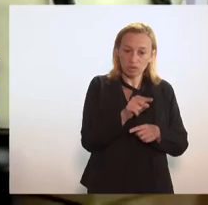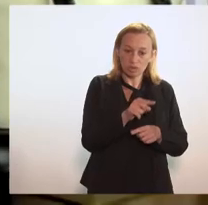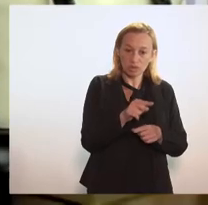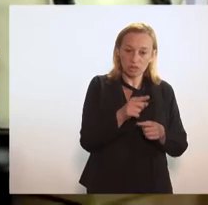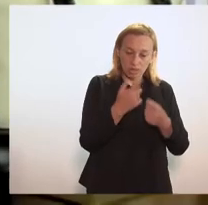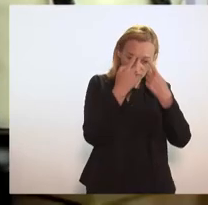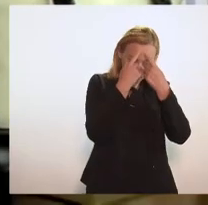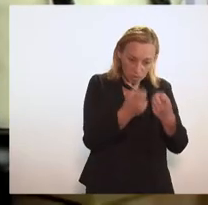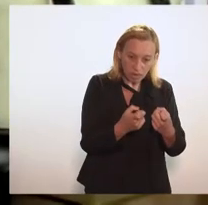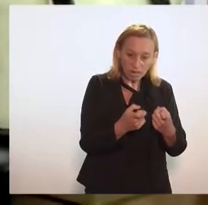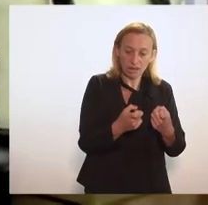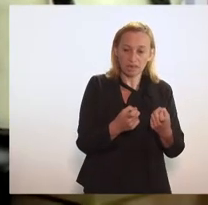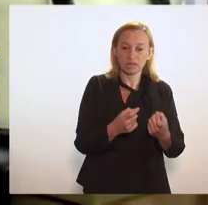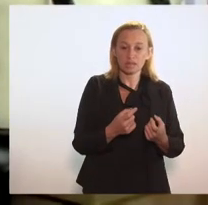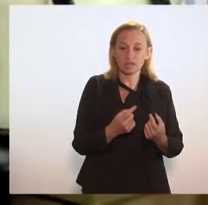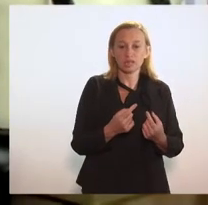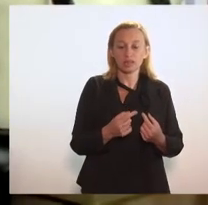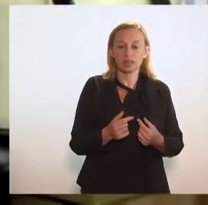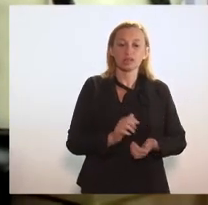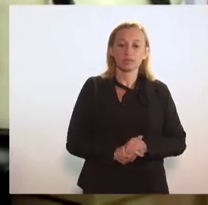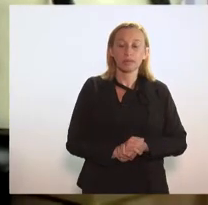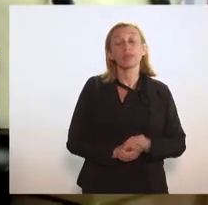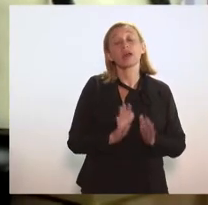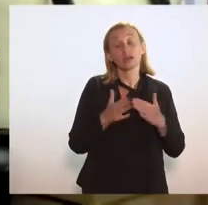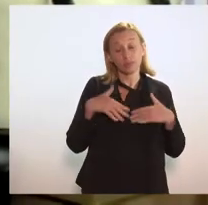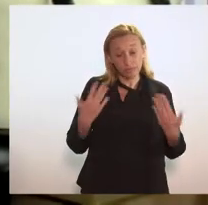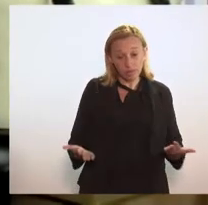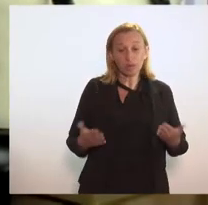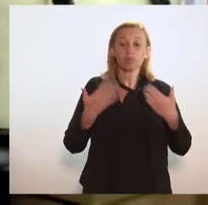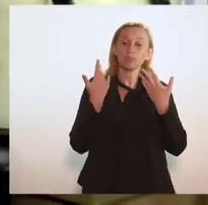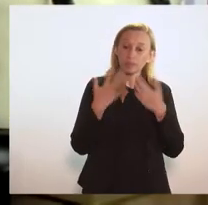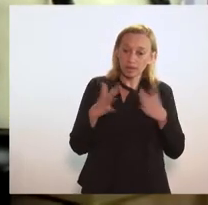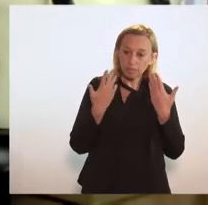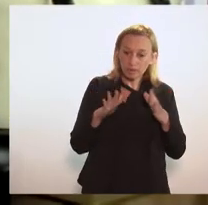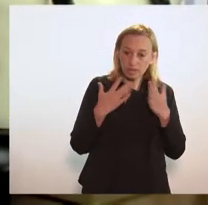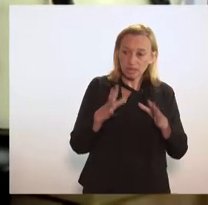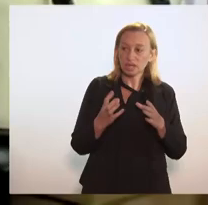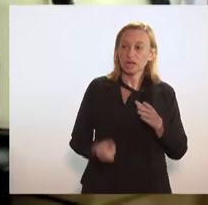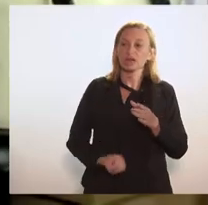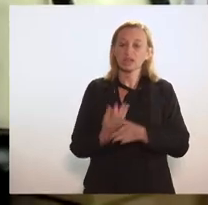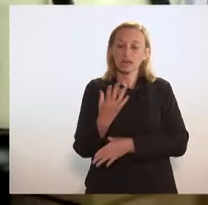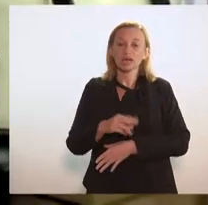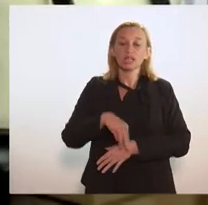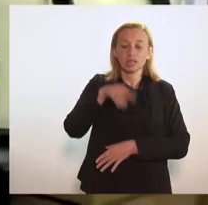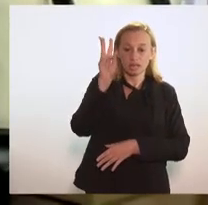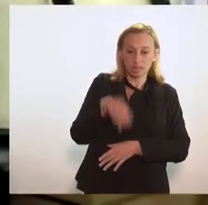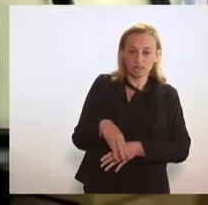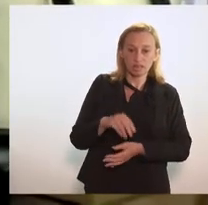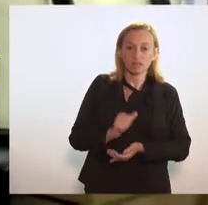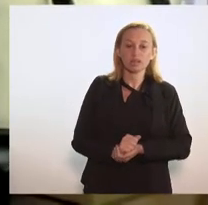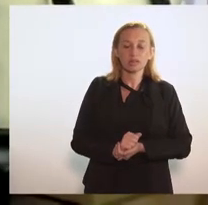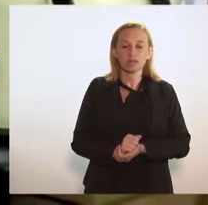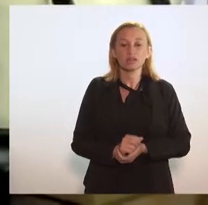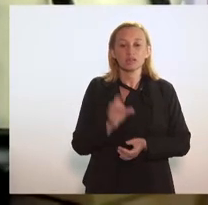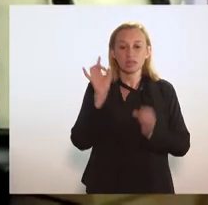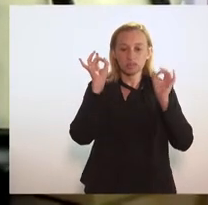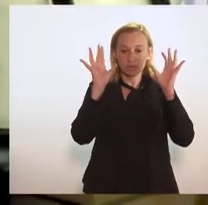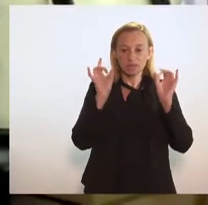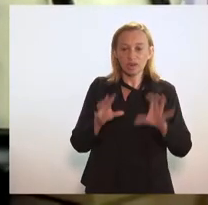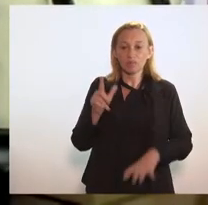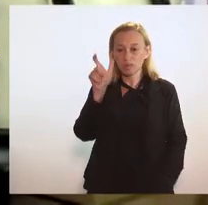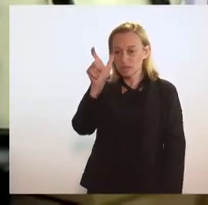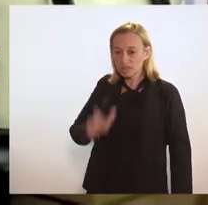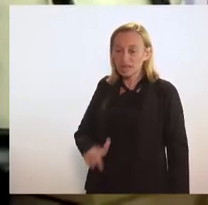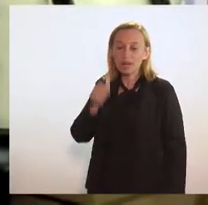mais forte mais incisivo então aqui pa E os autores e em especial por ser